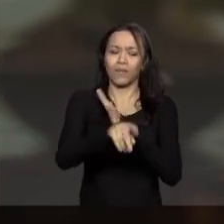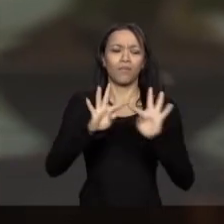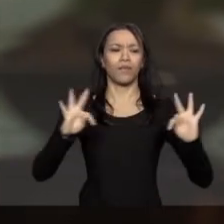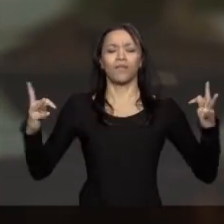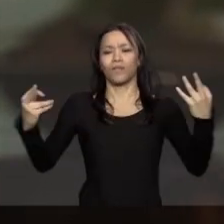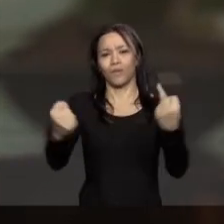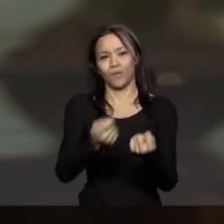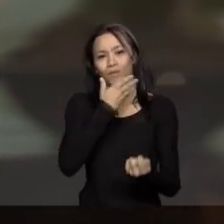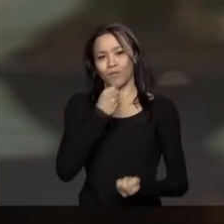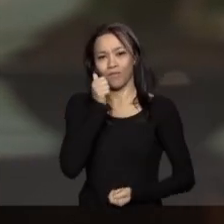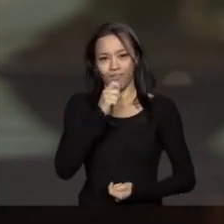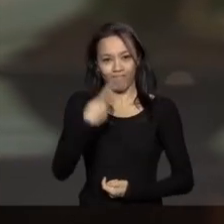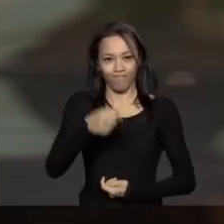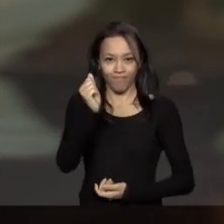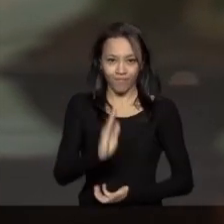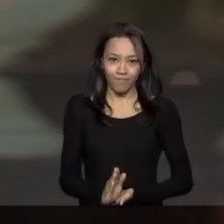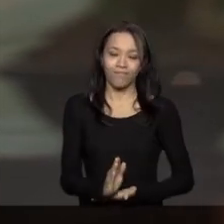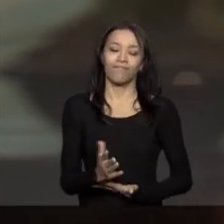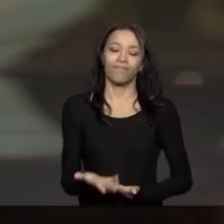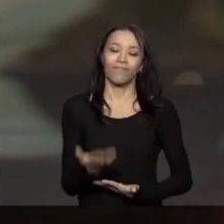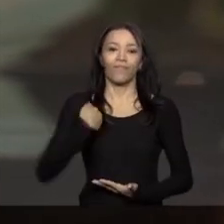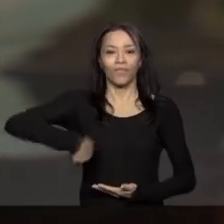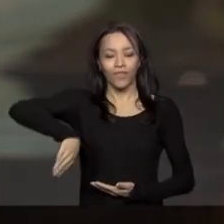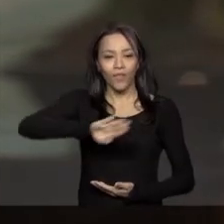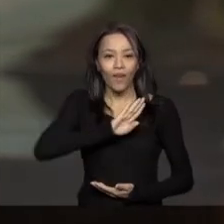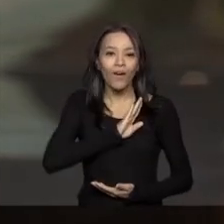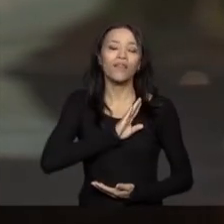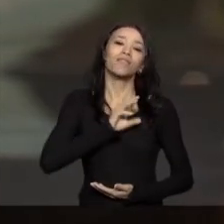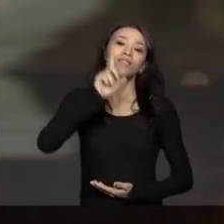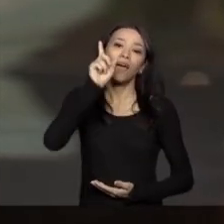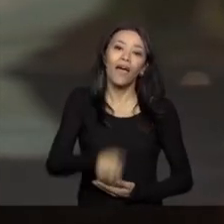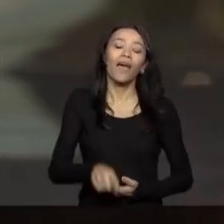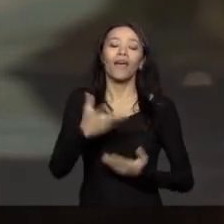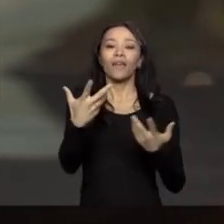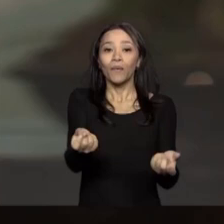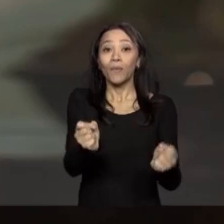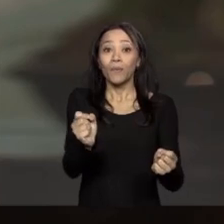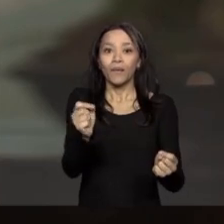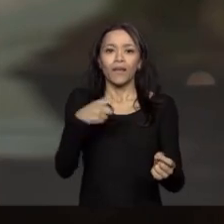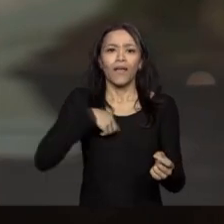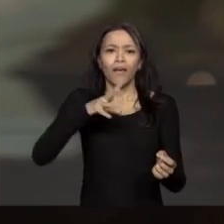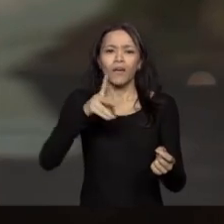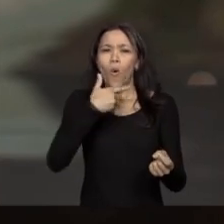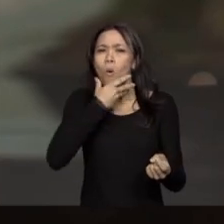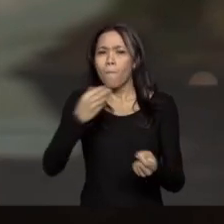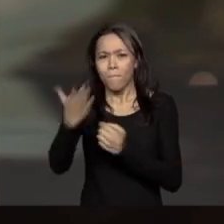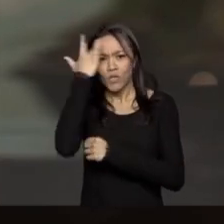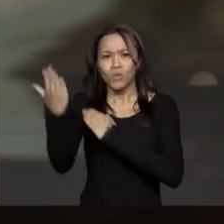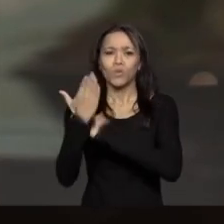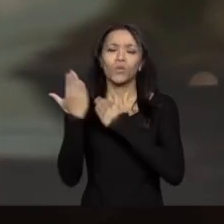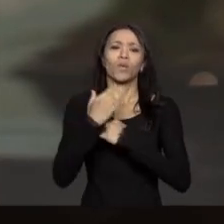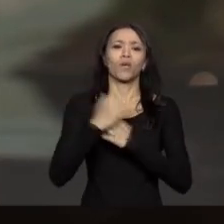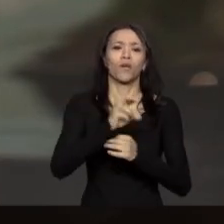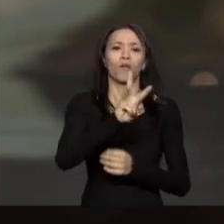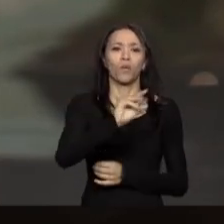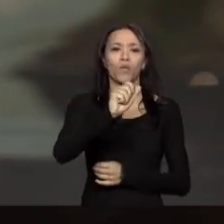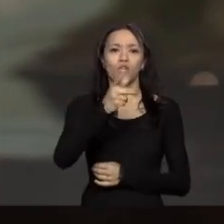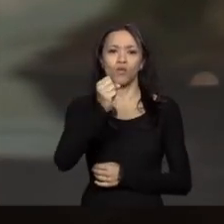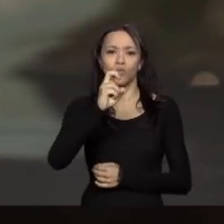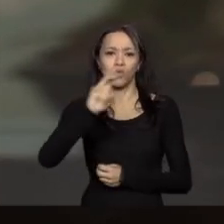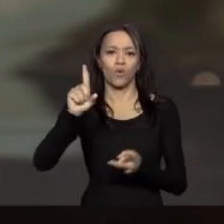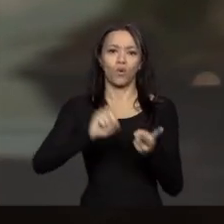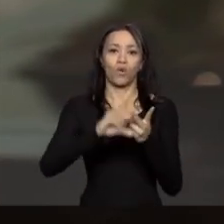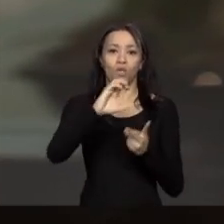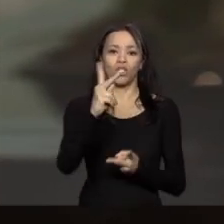todos os brasileiros e brasileiras somos herdeiros das lutas de Wilson Pinheiro de